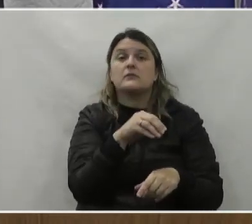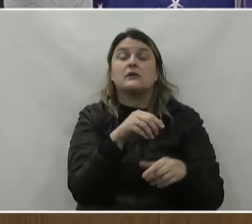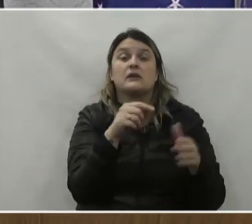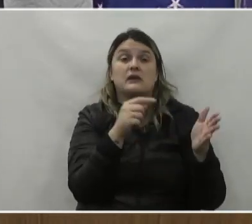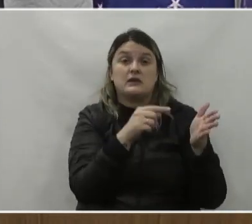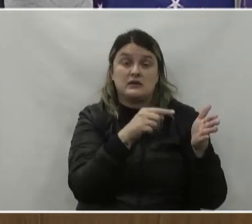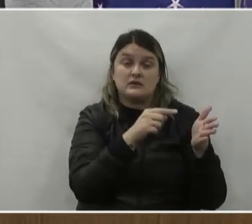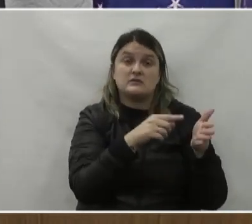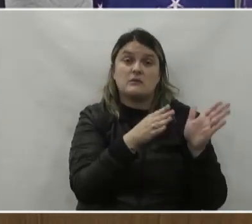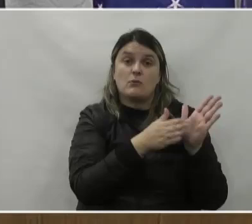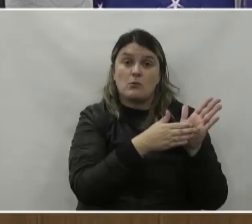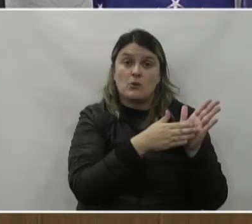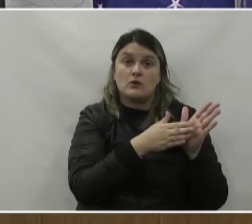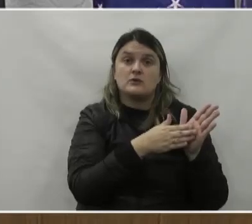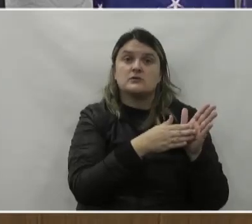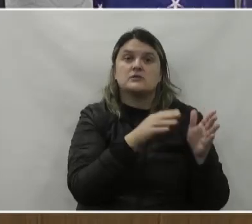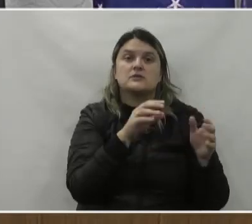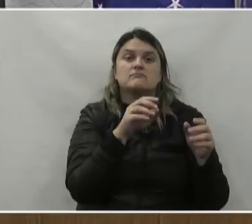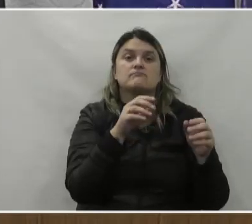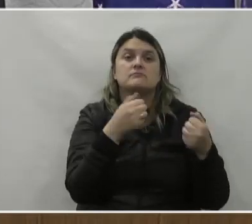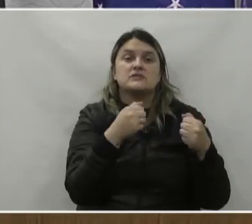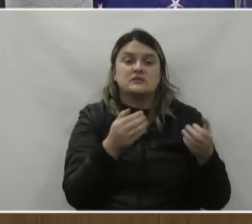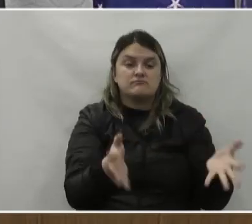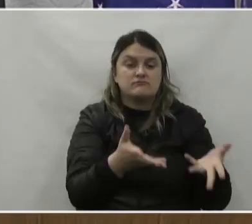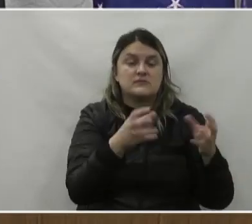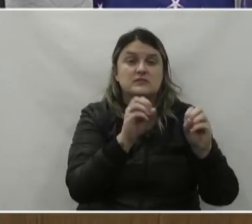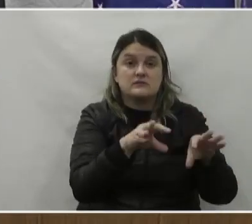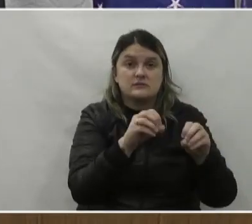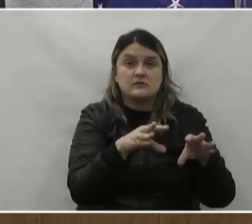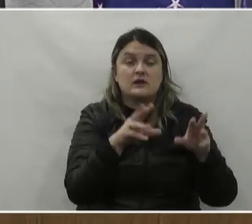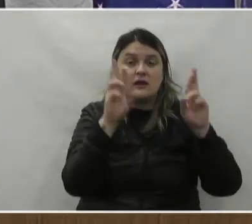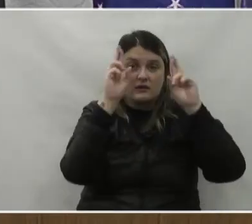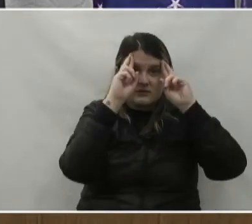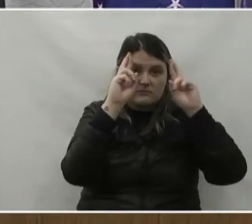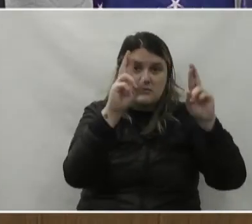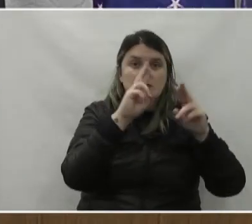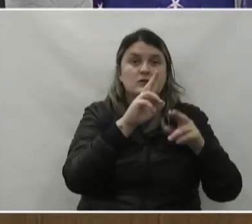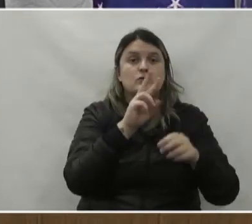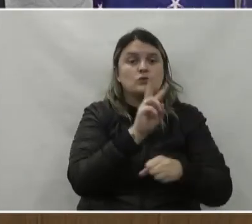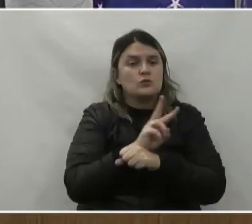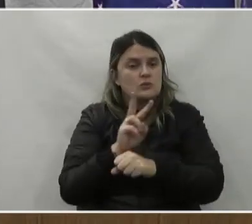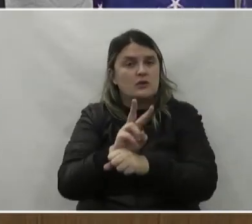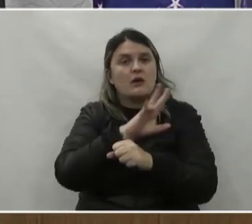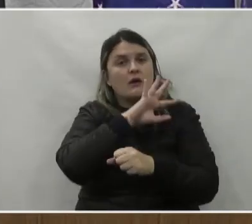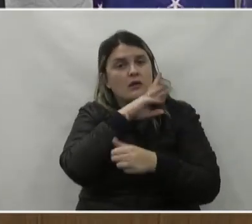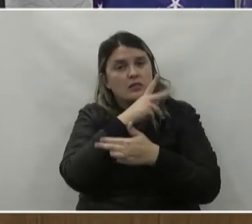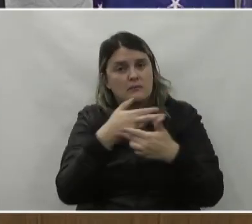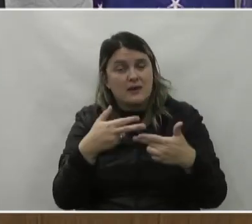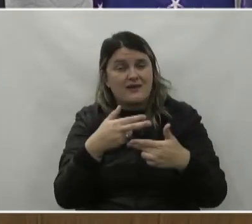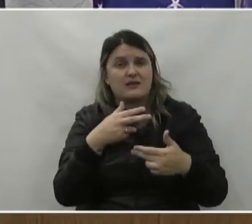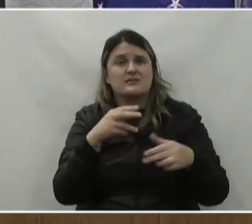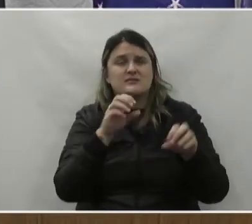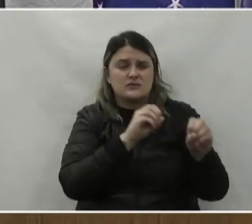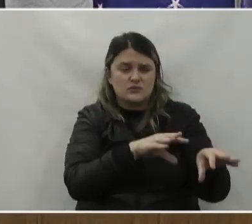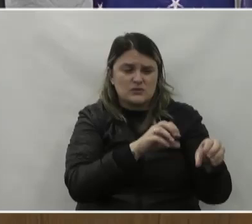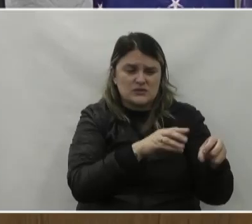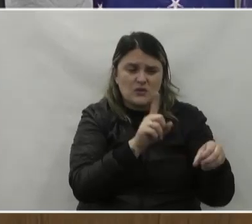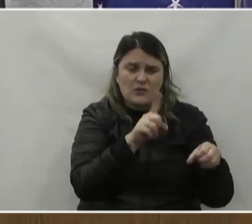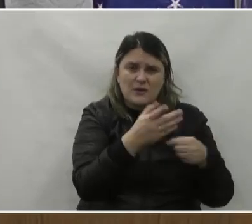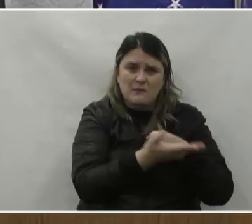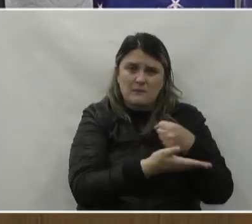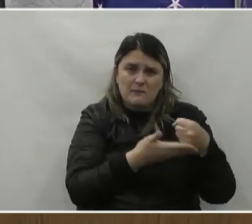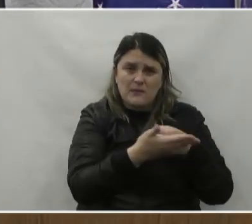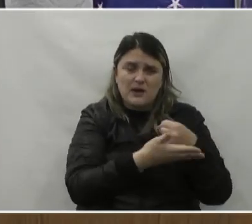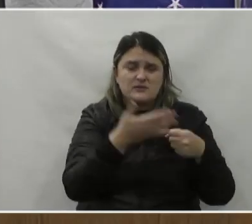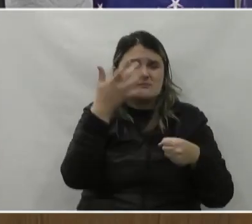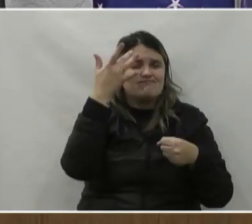por objetivo promover a educação e o respeito aos animais, considerando que a educação é o pilar fundamental